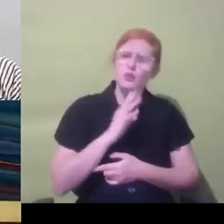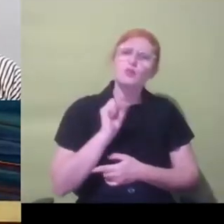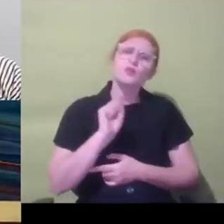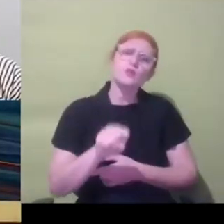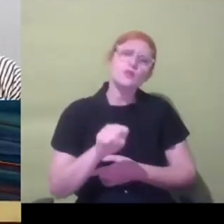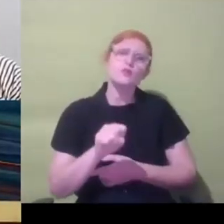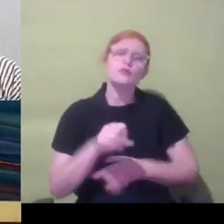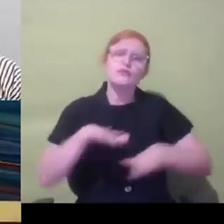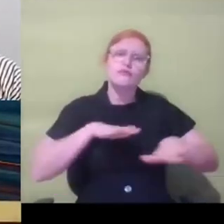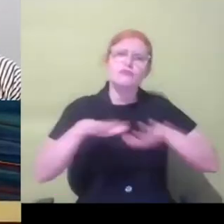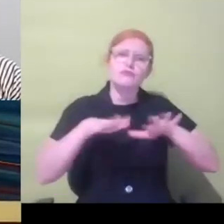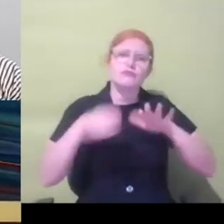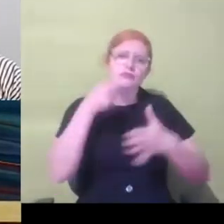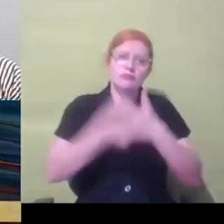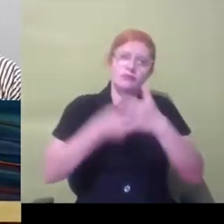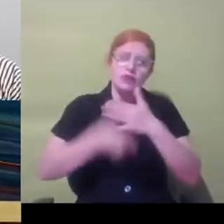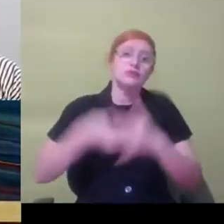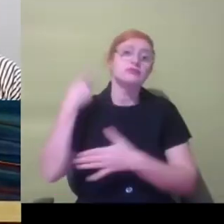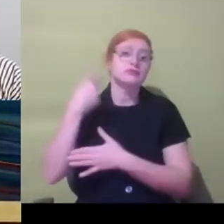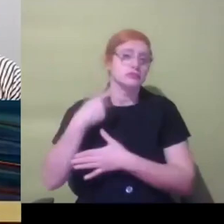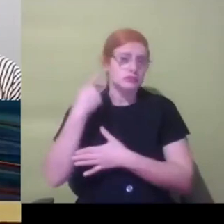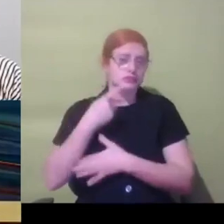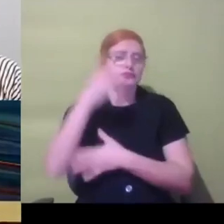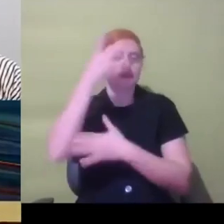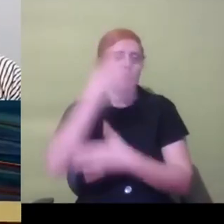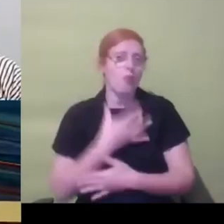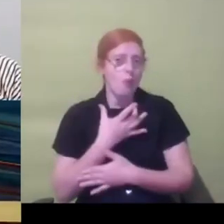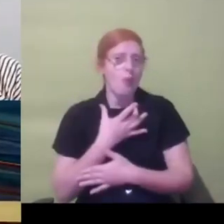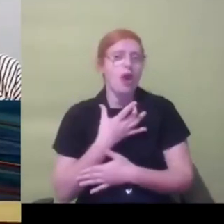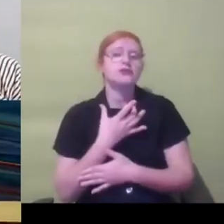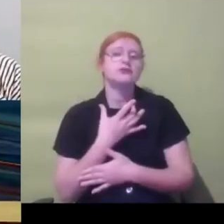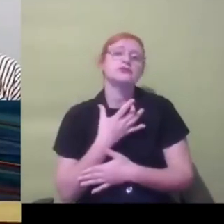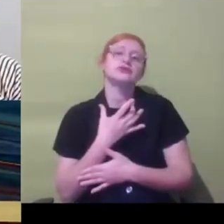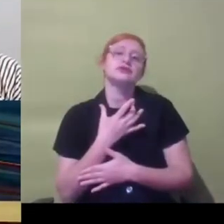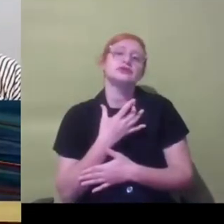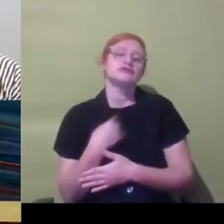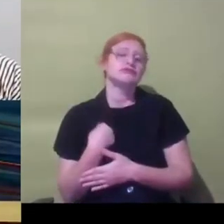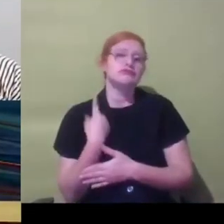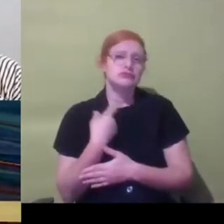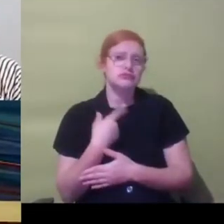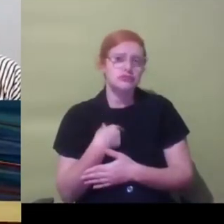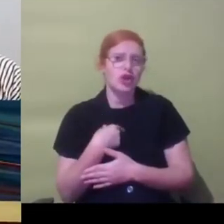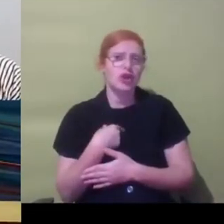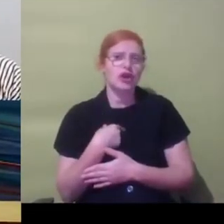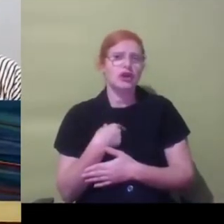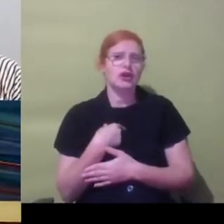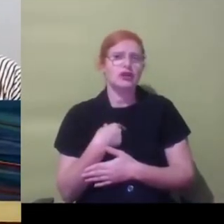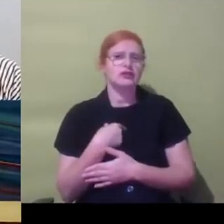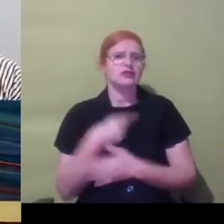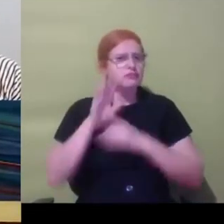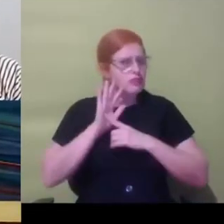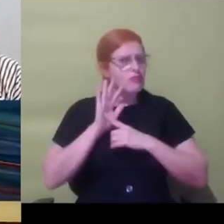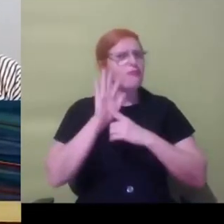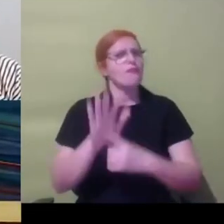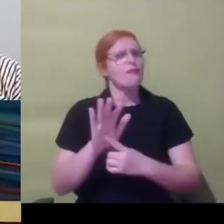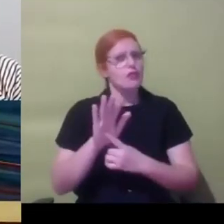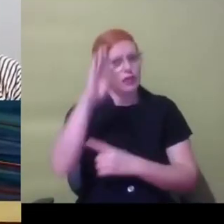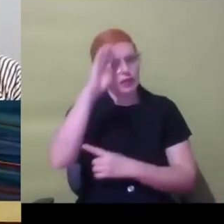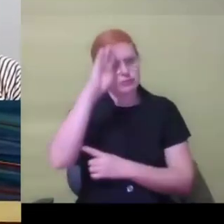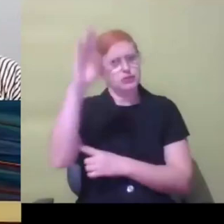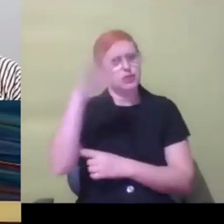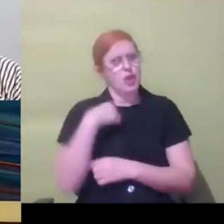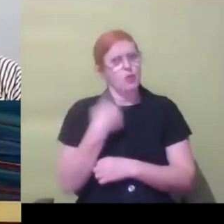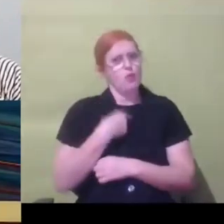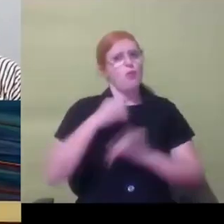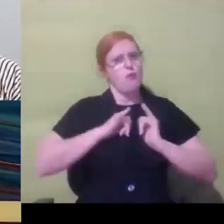é um movimento de luta política. E eu acho que isso é uma coisa que a gente quer deixar muito evidente nessa